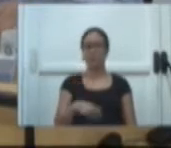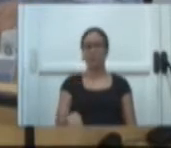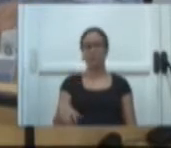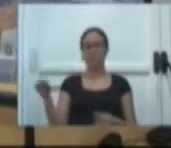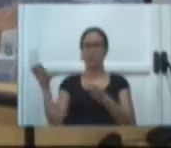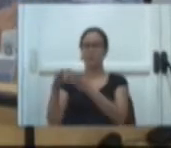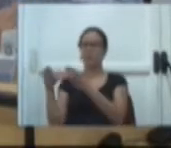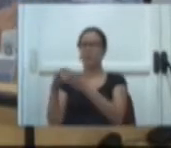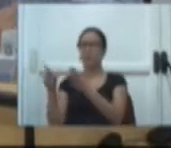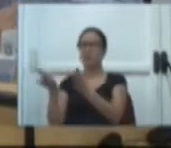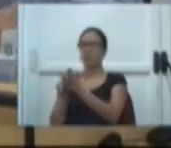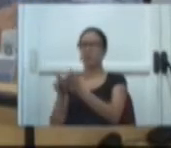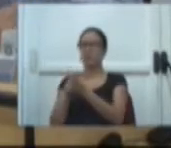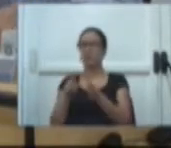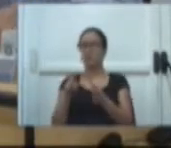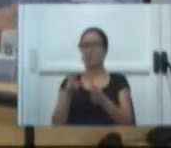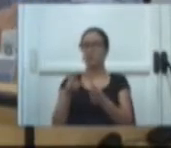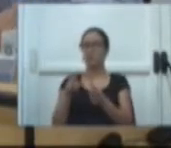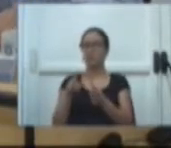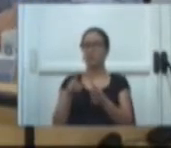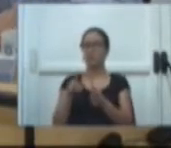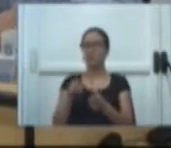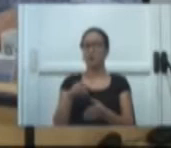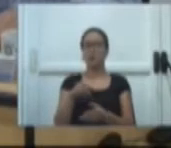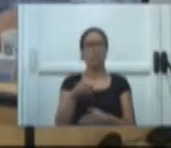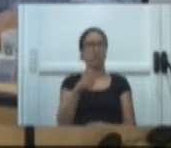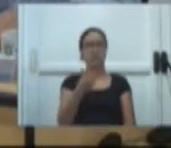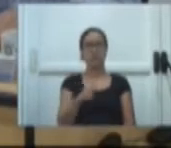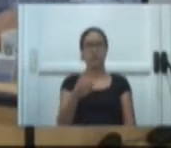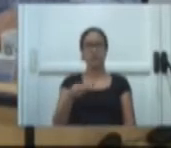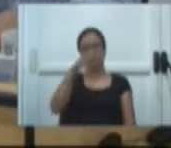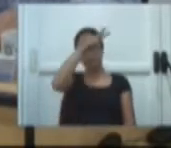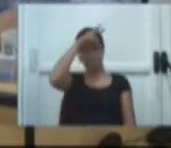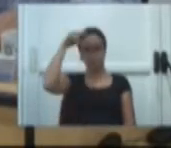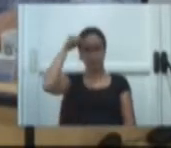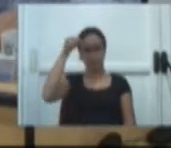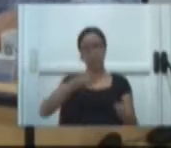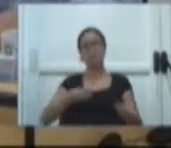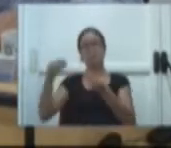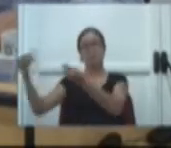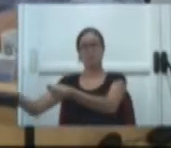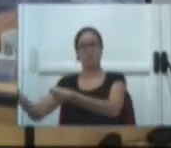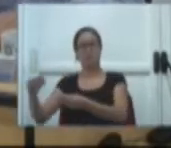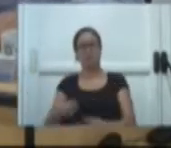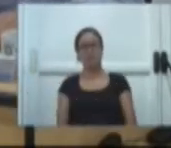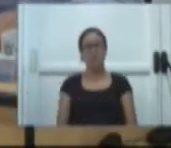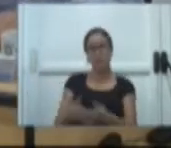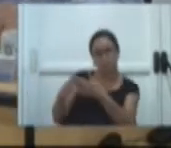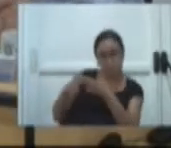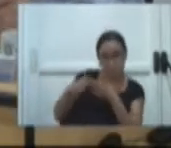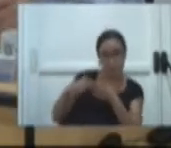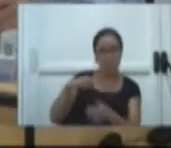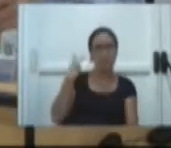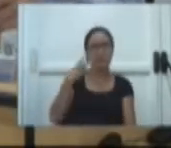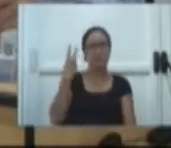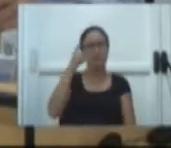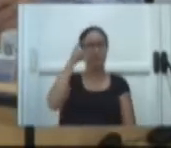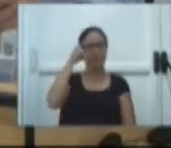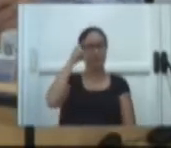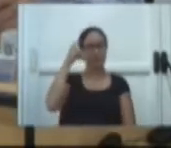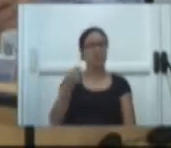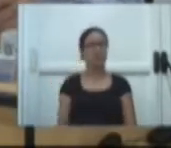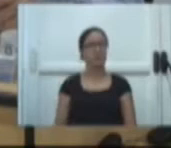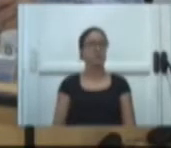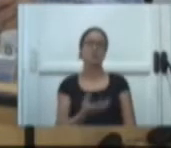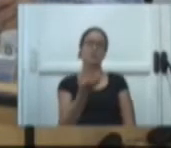ao Executivo. Questão de ordem, excelência. Uma questão de ordem ao vereador José Faridzani. Excelência, eu gostaria de fazer um requerimento para